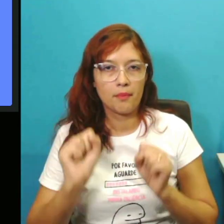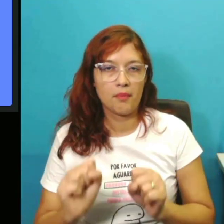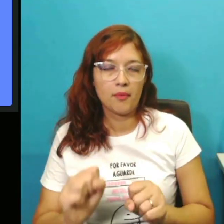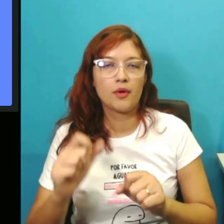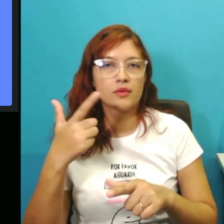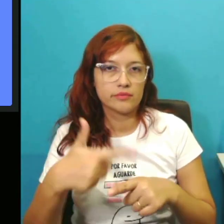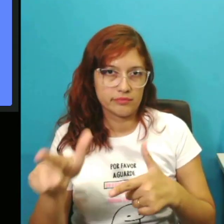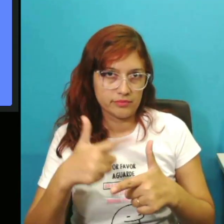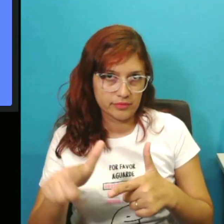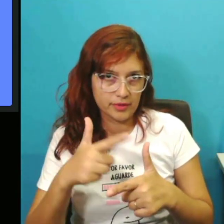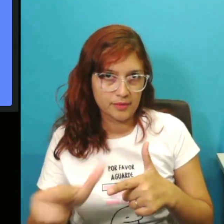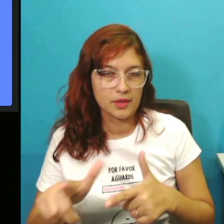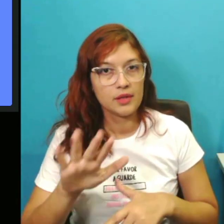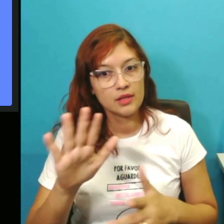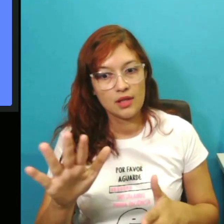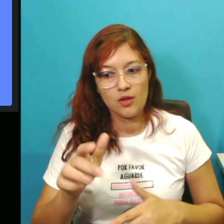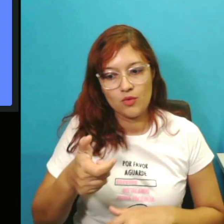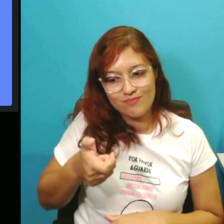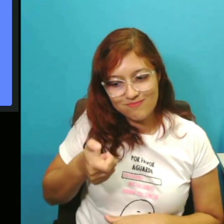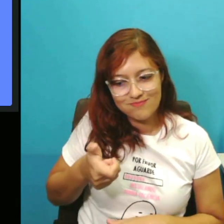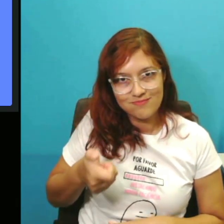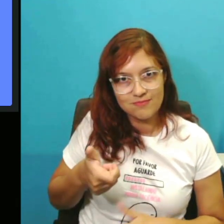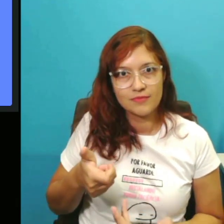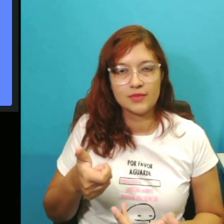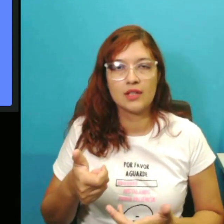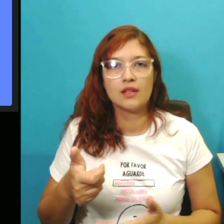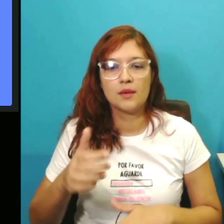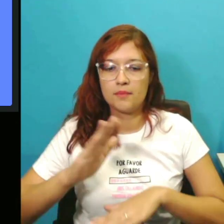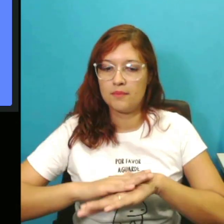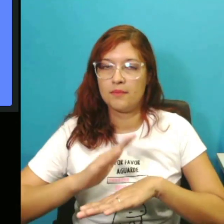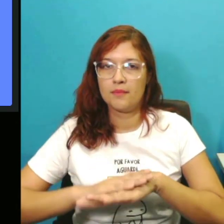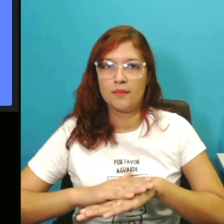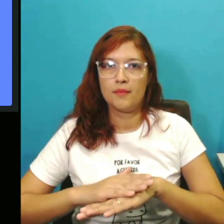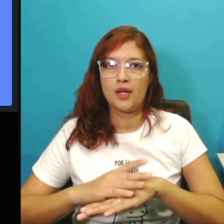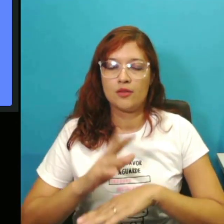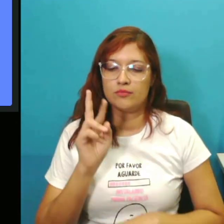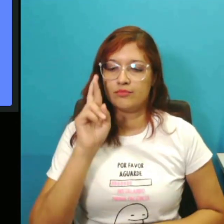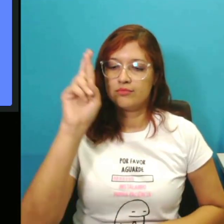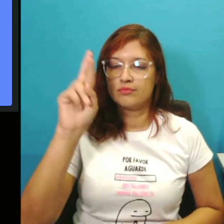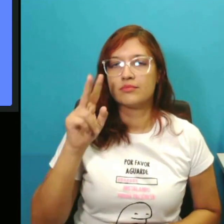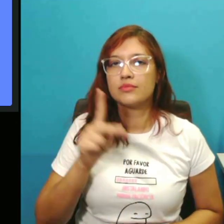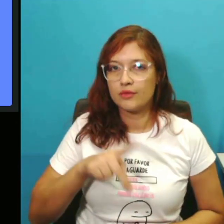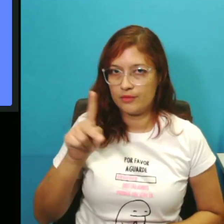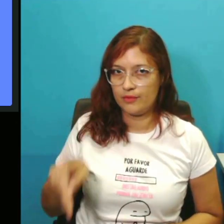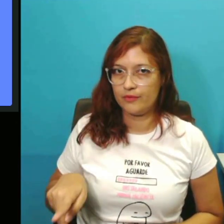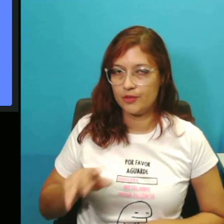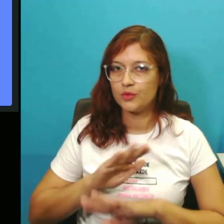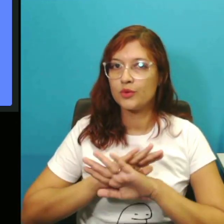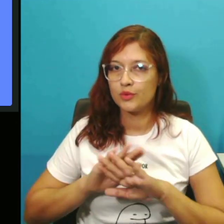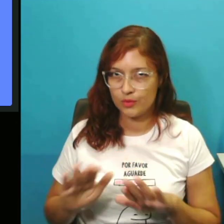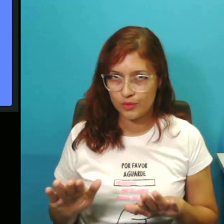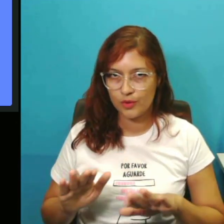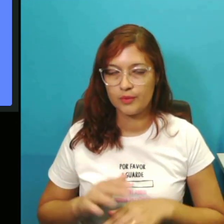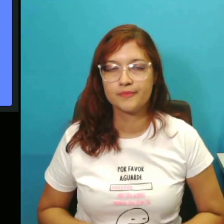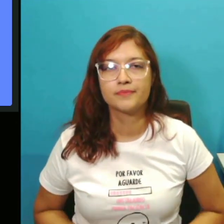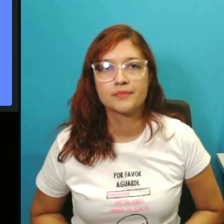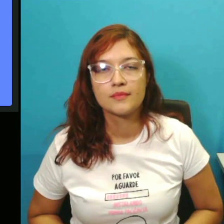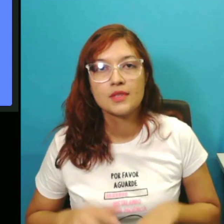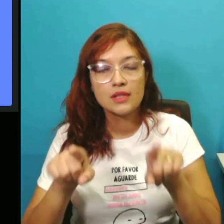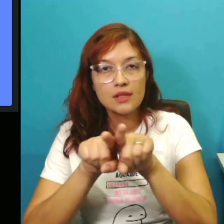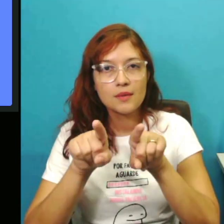podem mirar no olho um do outro, isso pode causar problemas. É melhor que o laser fique na mão do professor